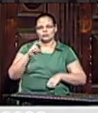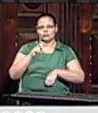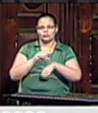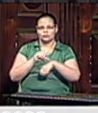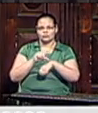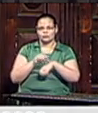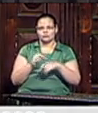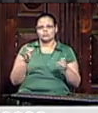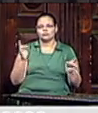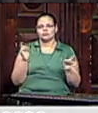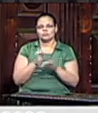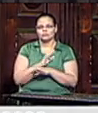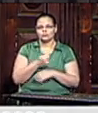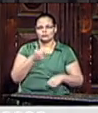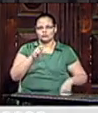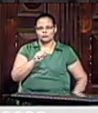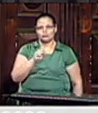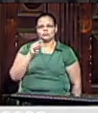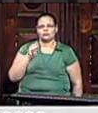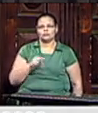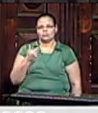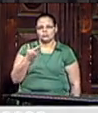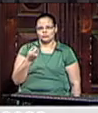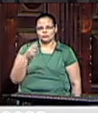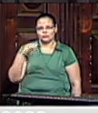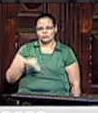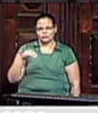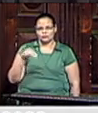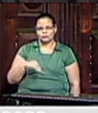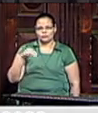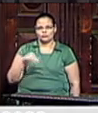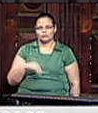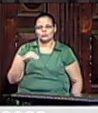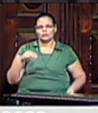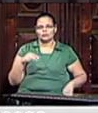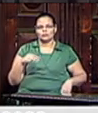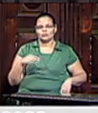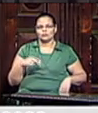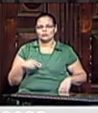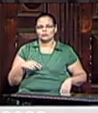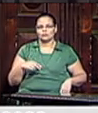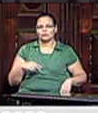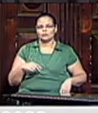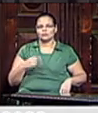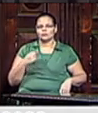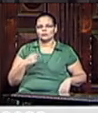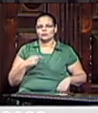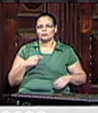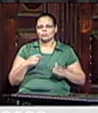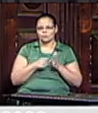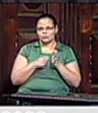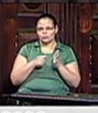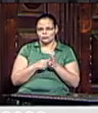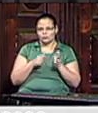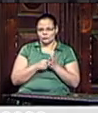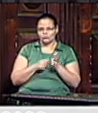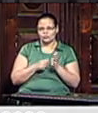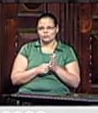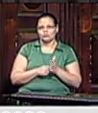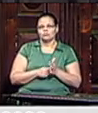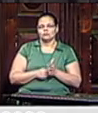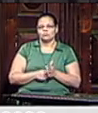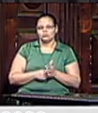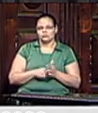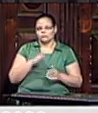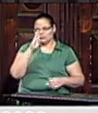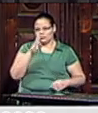horas, encerrou-se às 18 horas e 20 minutos, podendo ter definido direta já para a presidência da